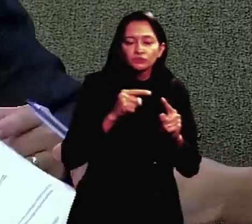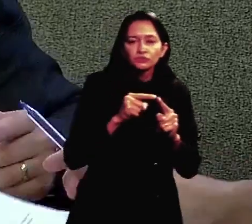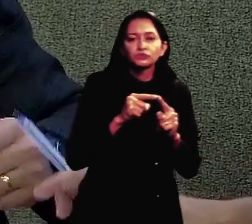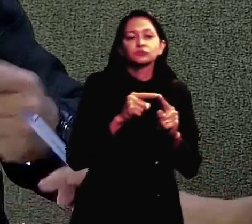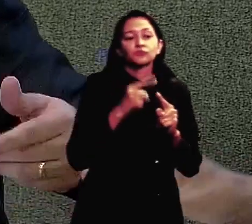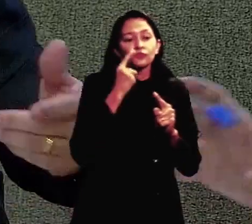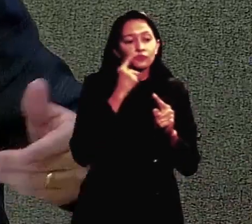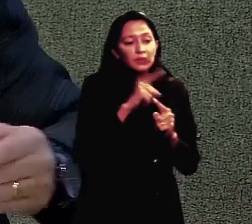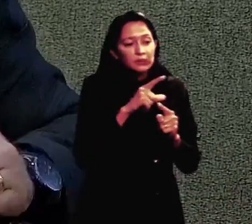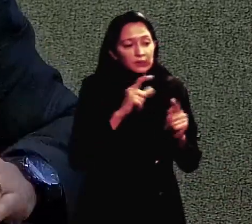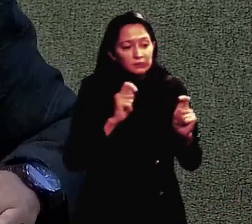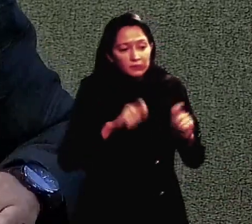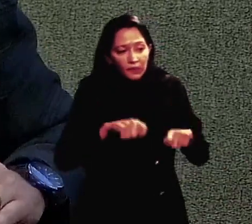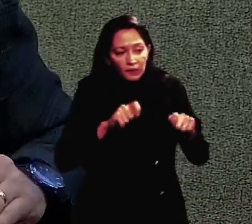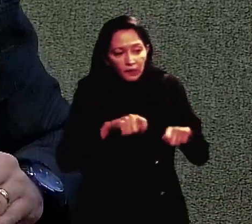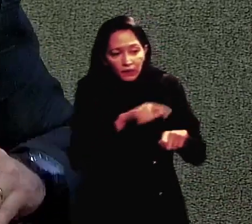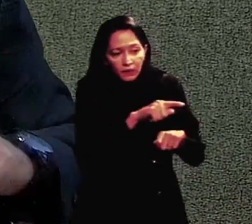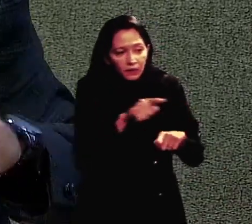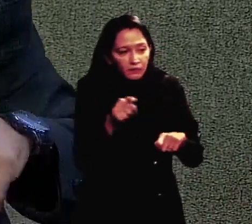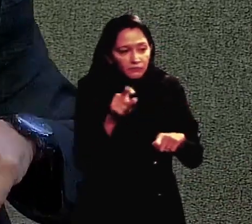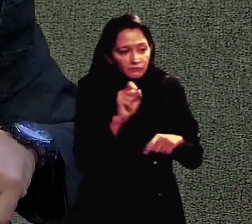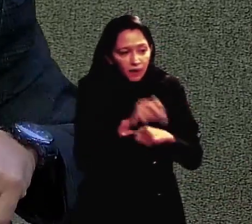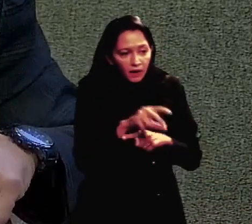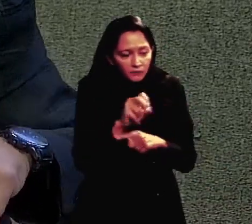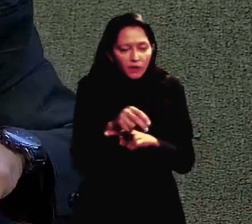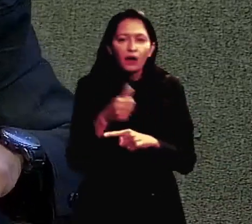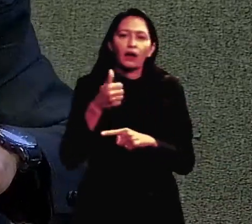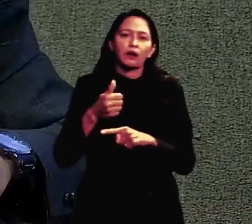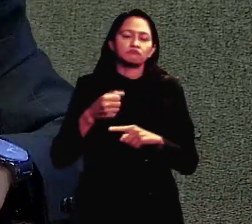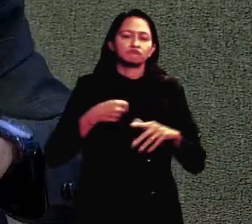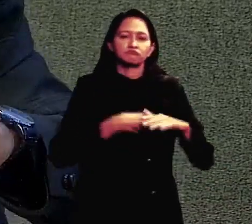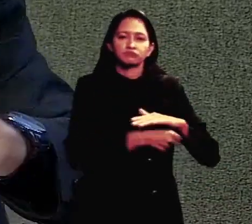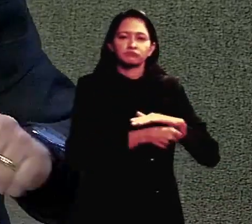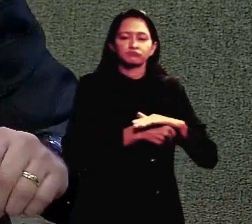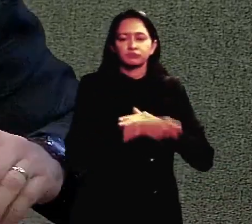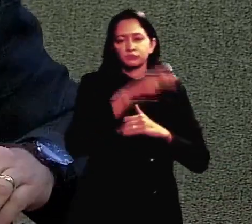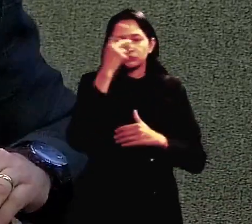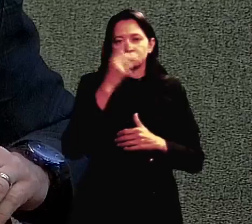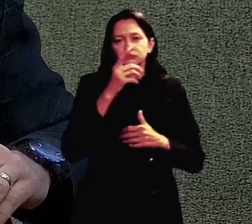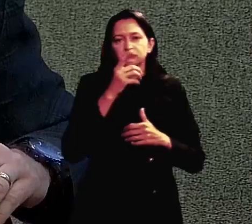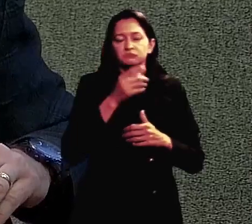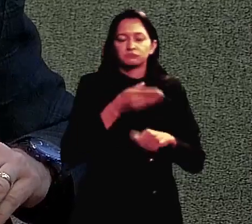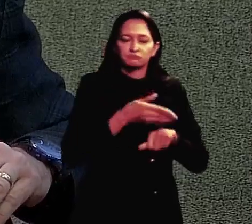a oferta de cargos comissionados, obedecendo o critério